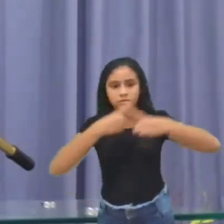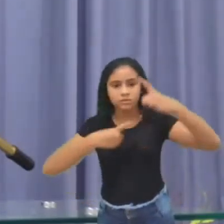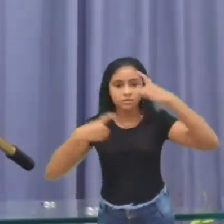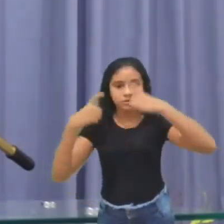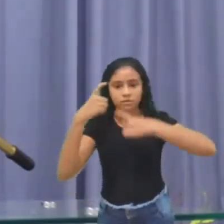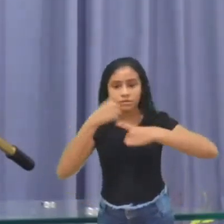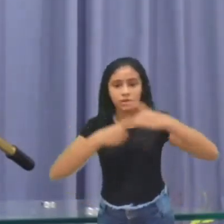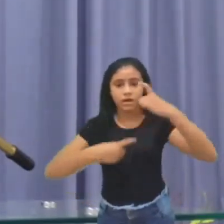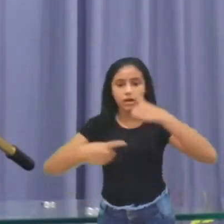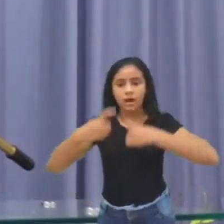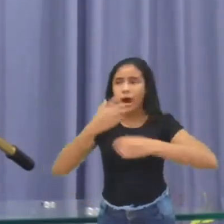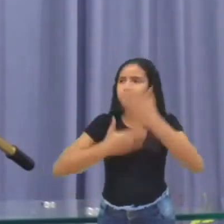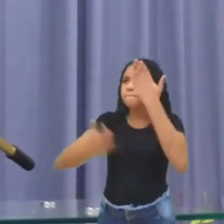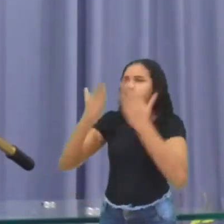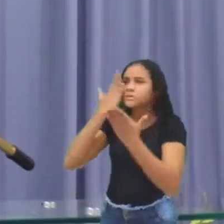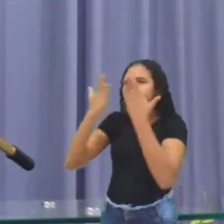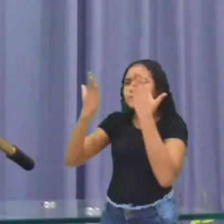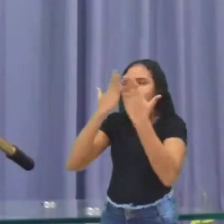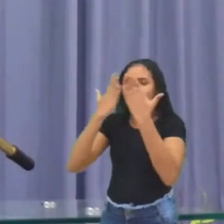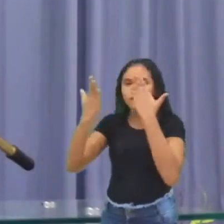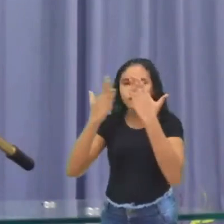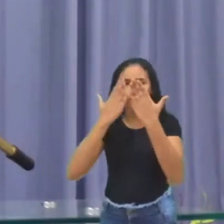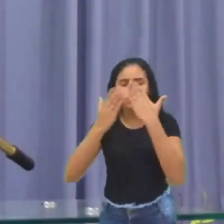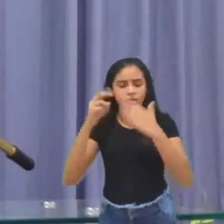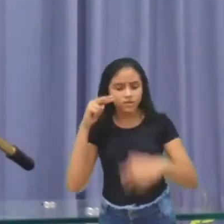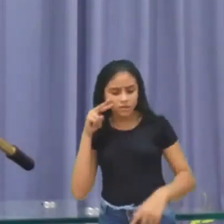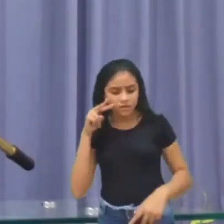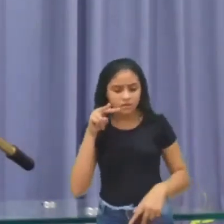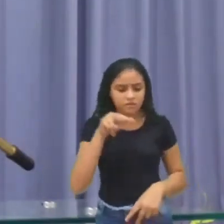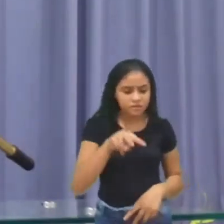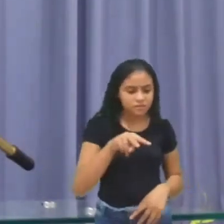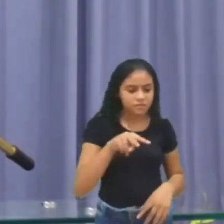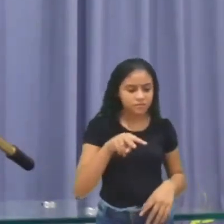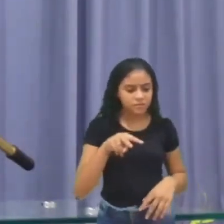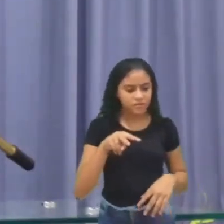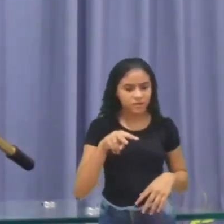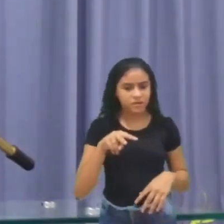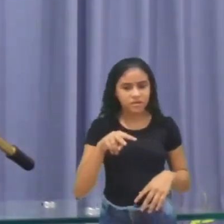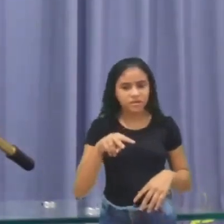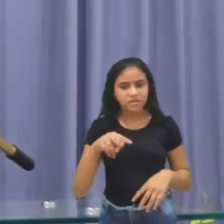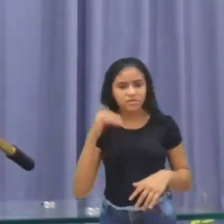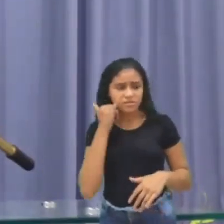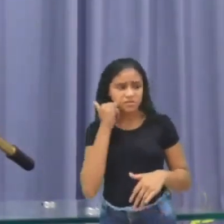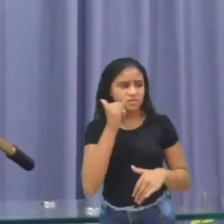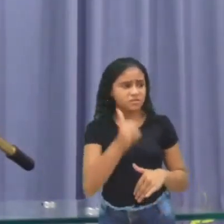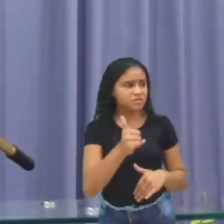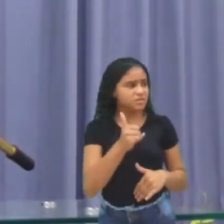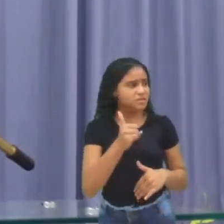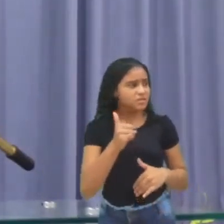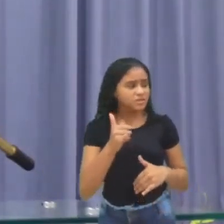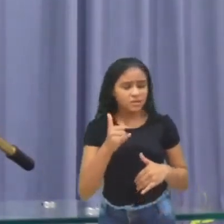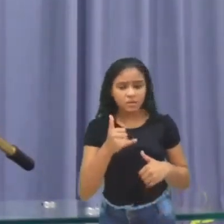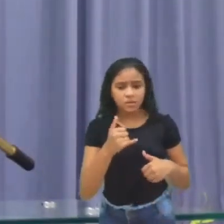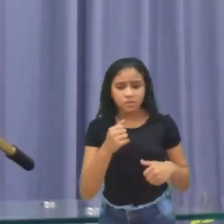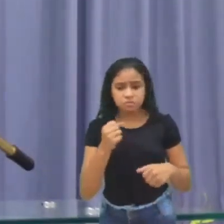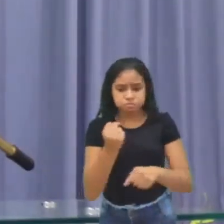Pimenta, desespero significa um estado emocional de extrema